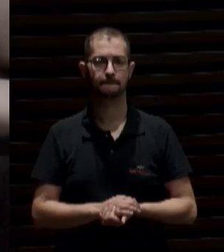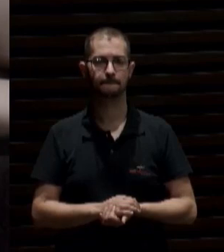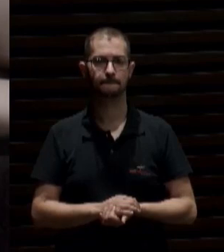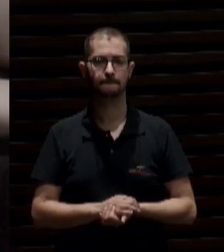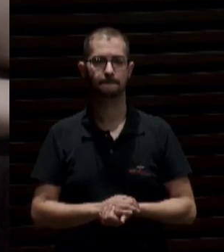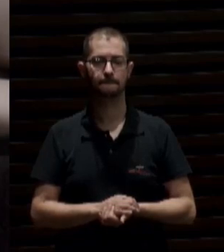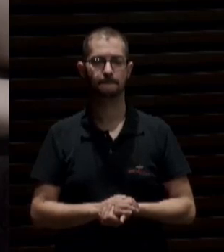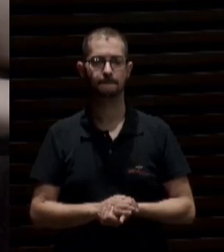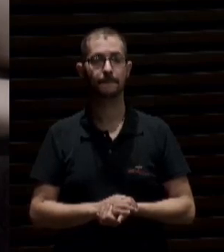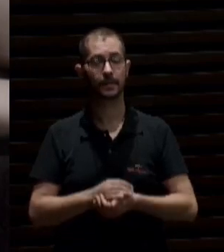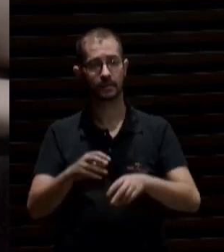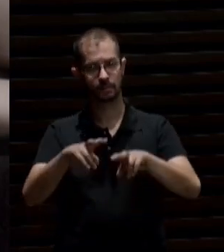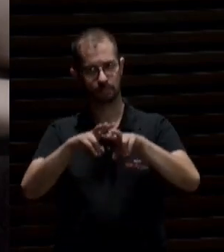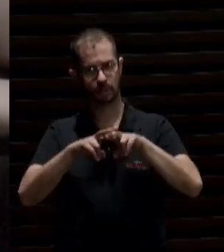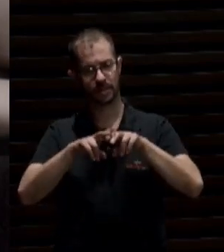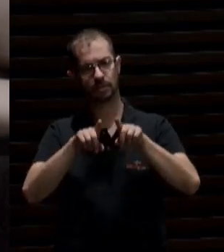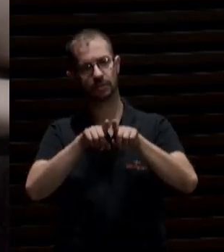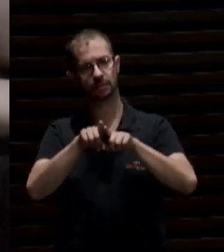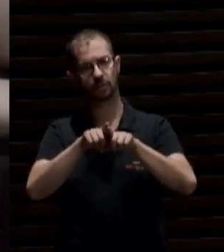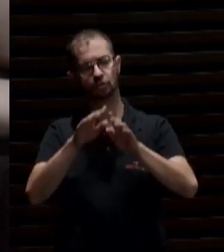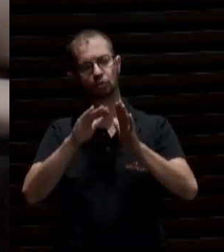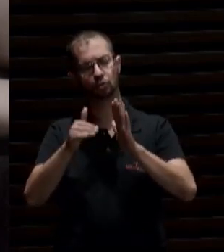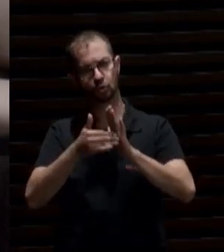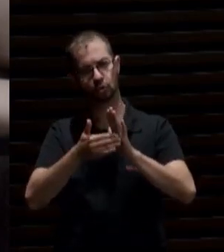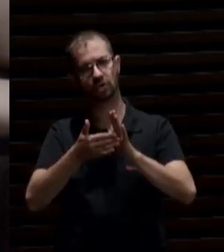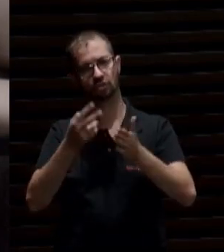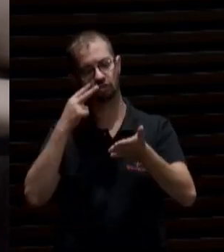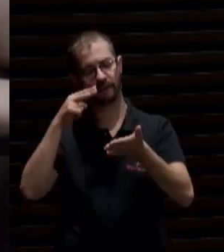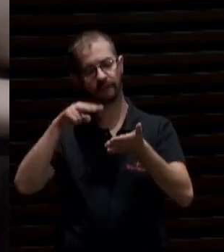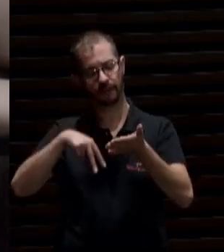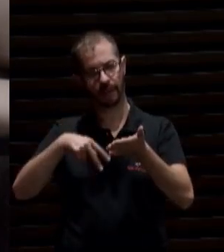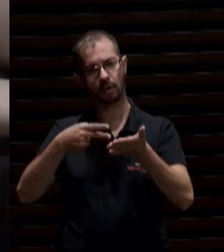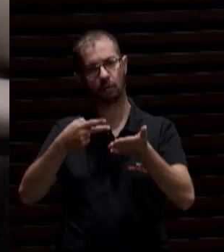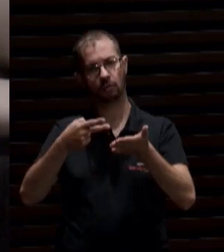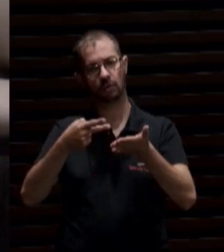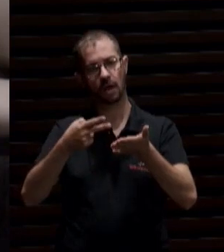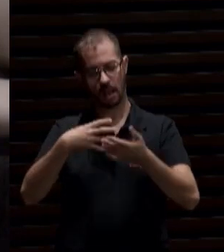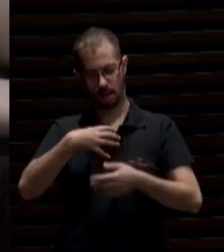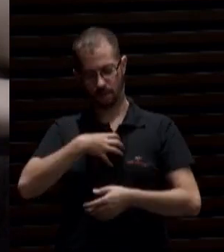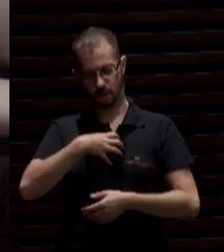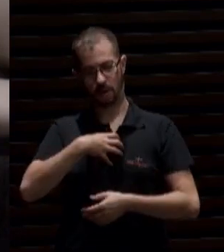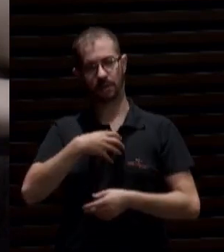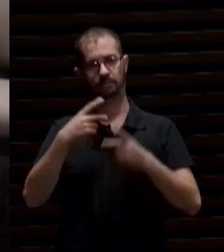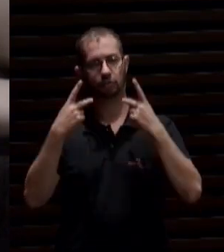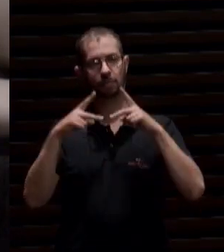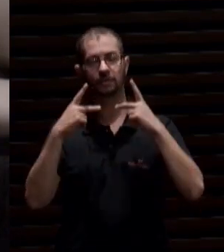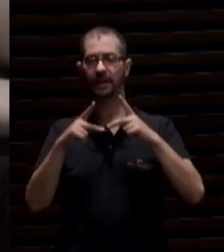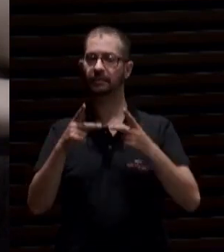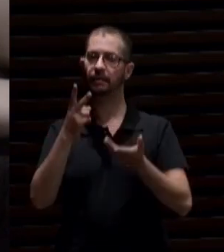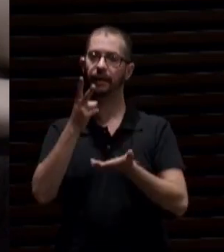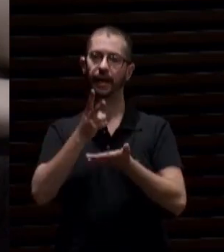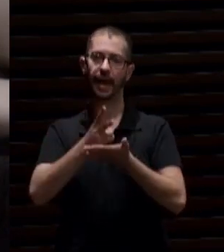Como consequência, meus irmãos, de tudo que nós acabamos de ver, a postura do profeta é a mesma postura